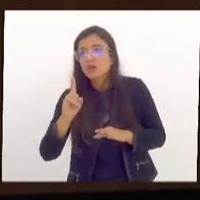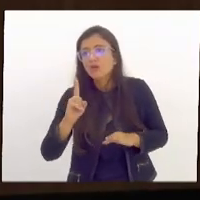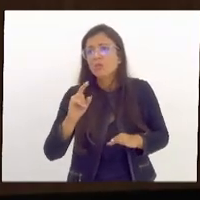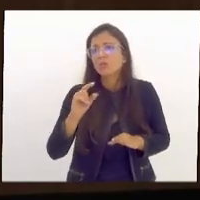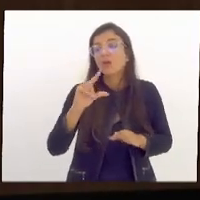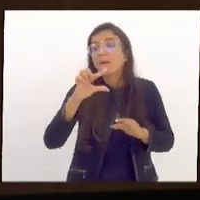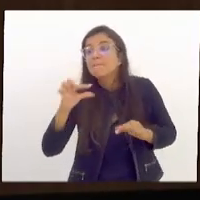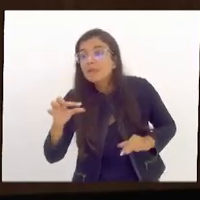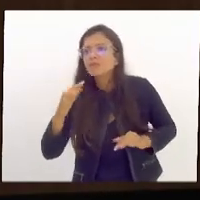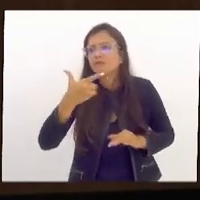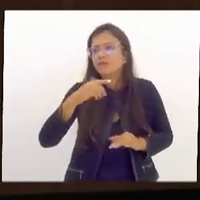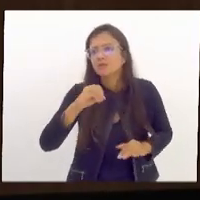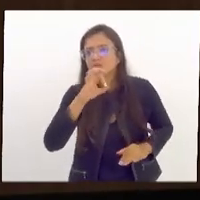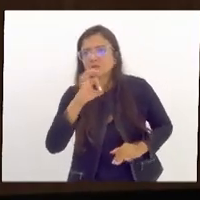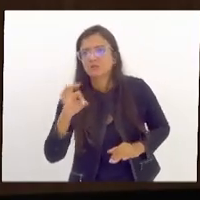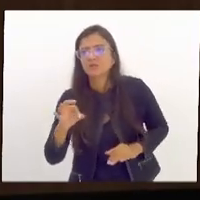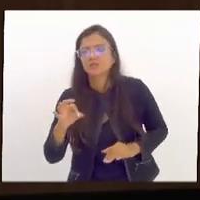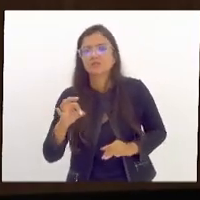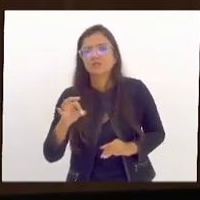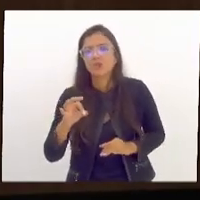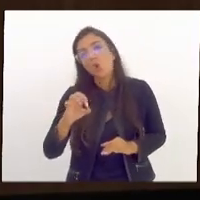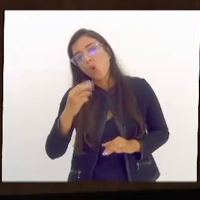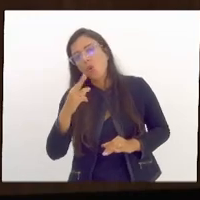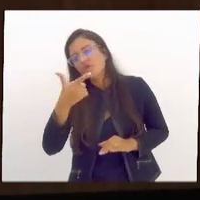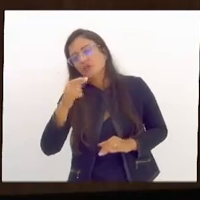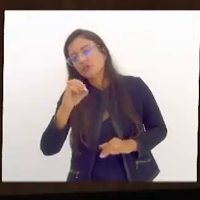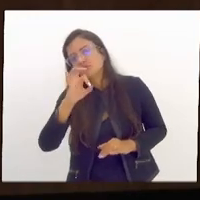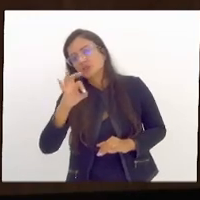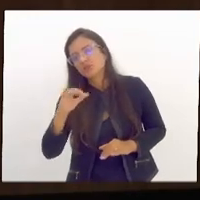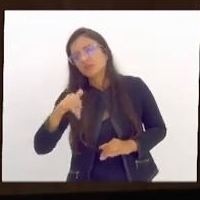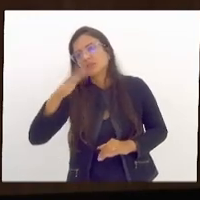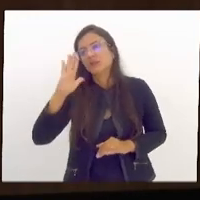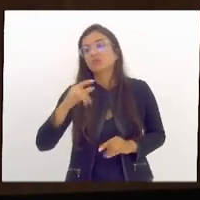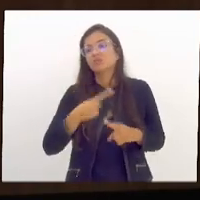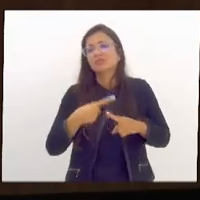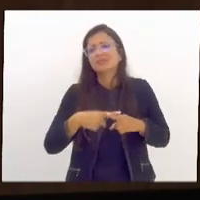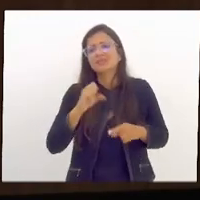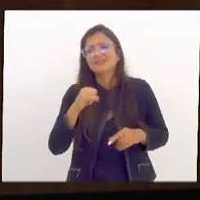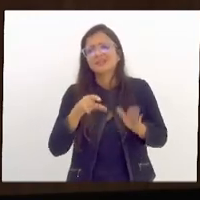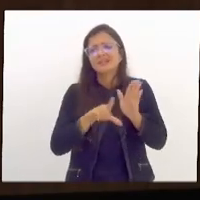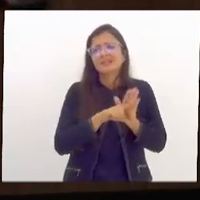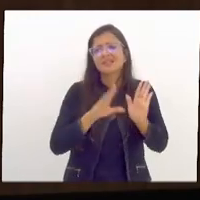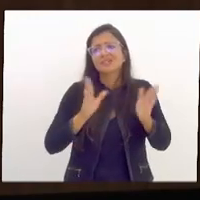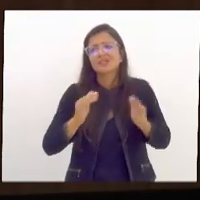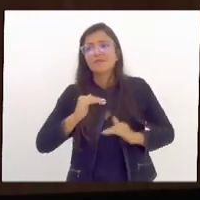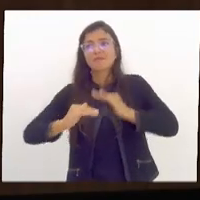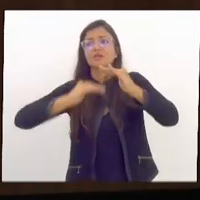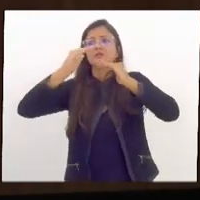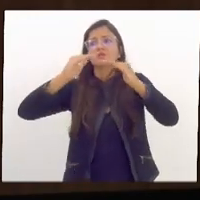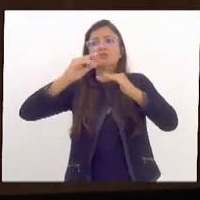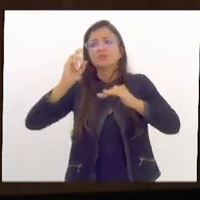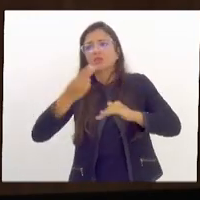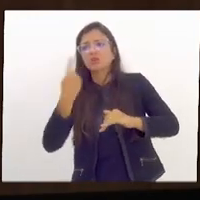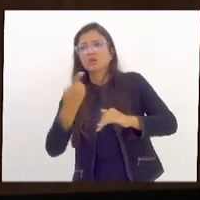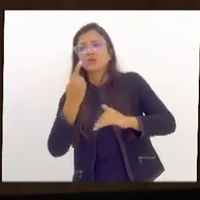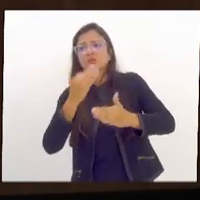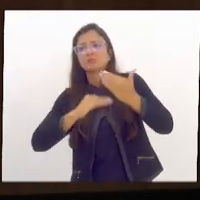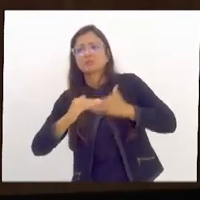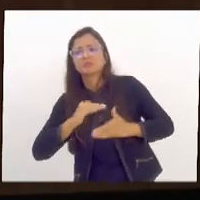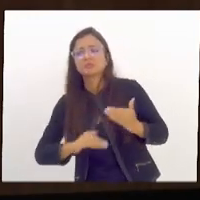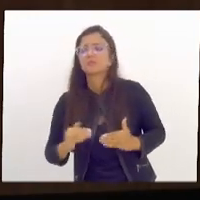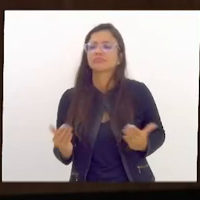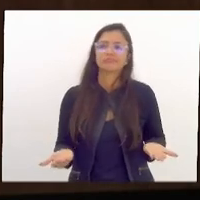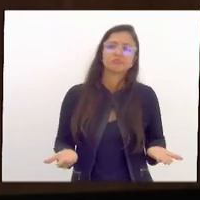assertivamente, 20%, que, do contrário, a lei faz retroceder uma agenda que já avançou muito na nossa Defensoria, que,